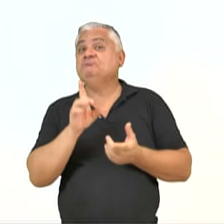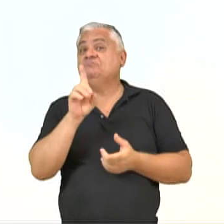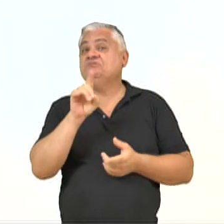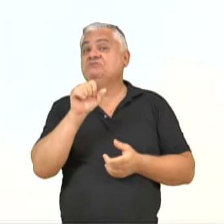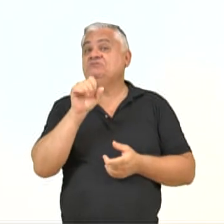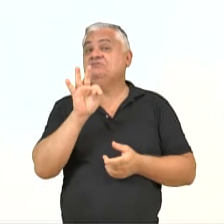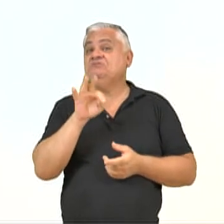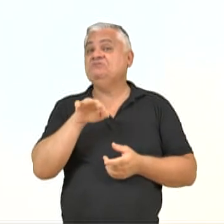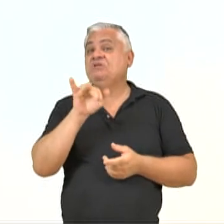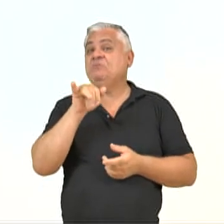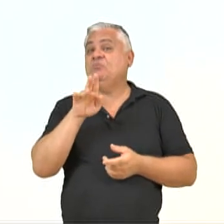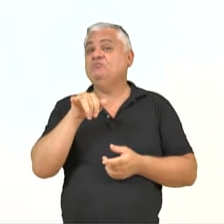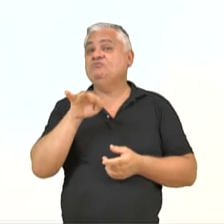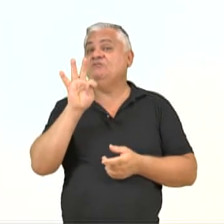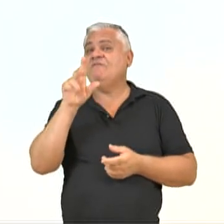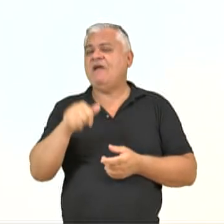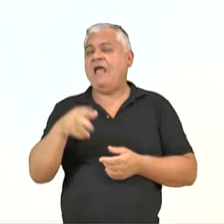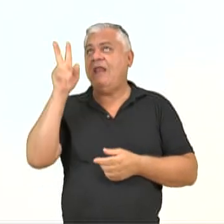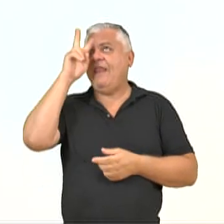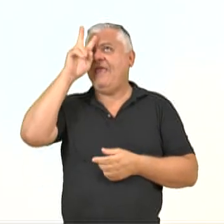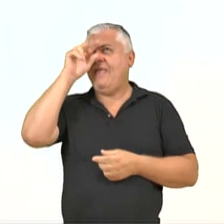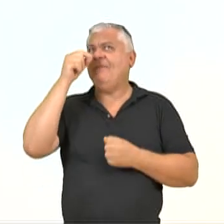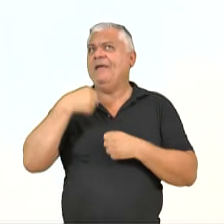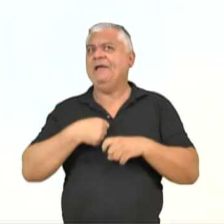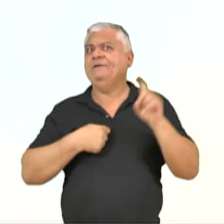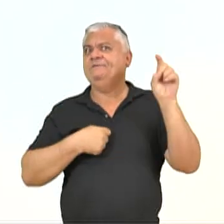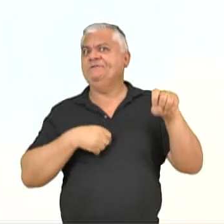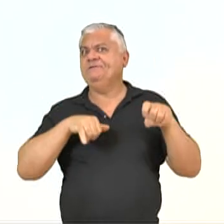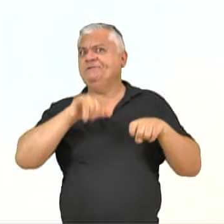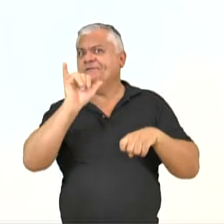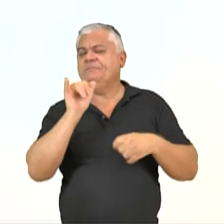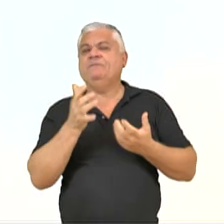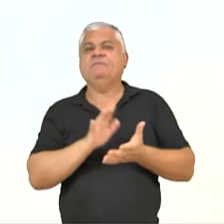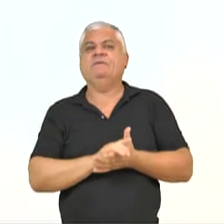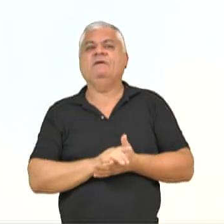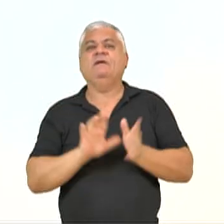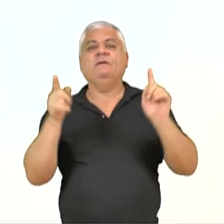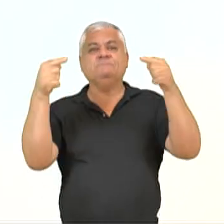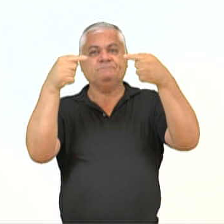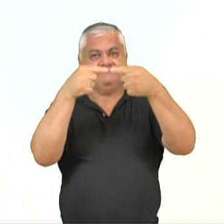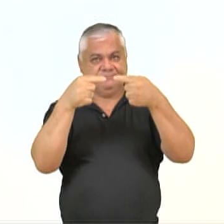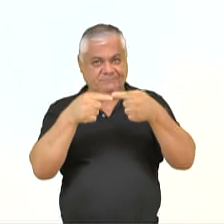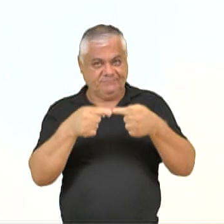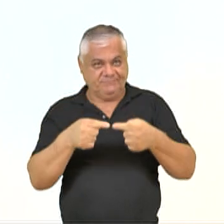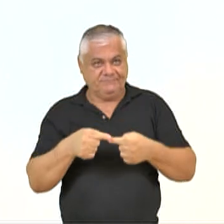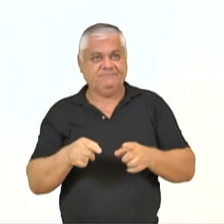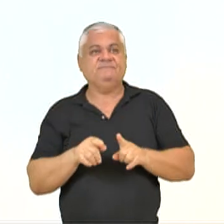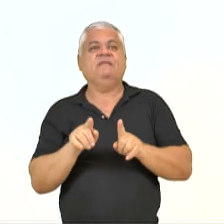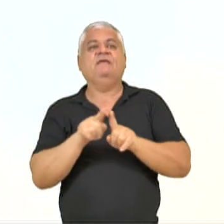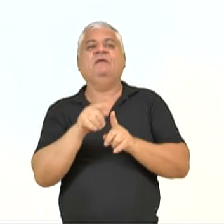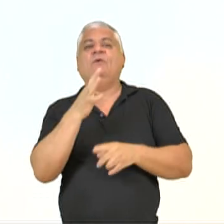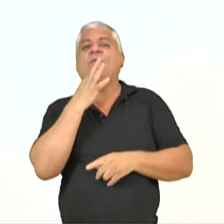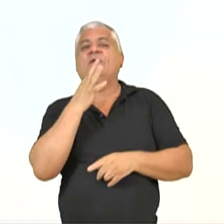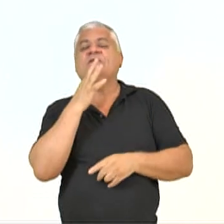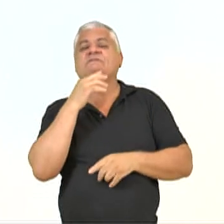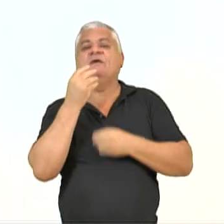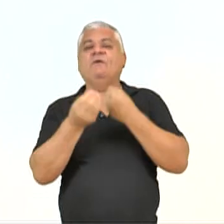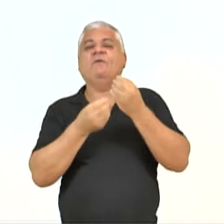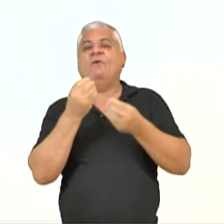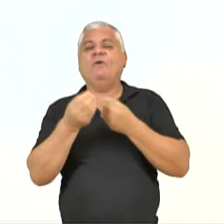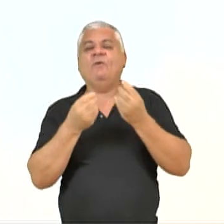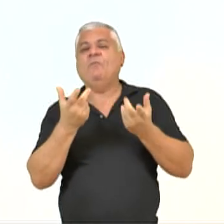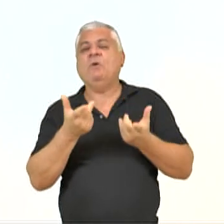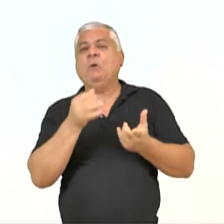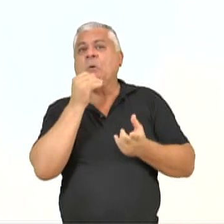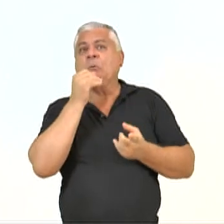verdade, isso é mais um relembrar, né? Isso você já sabe. Aplicar a propriedade distributiva e conhecer